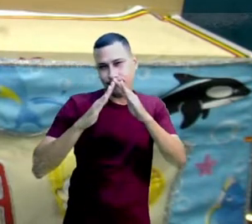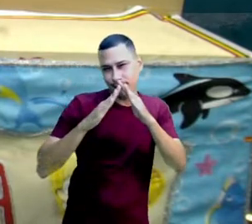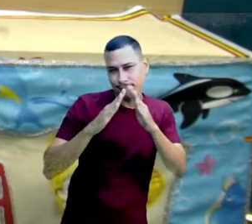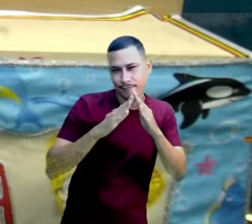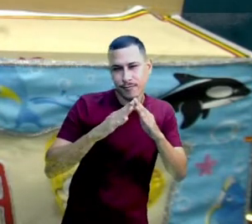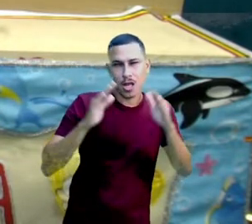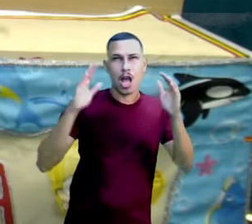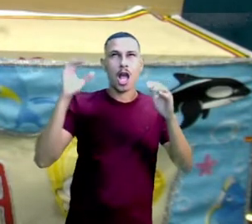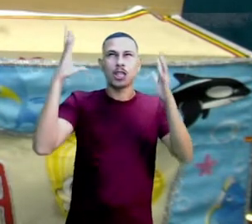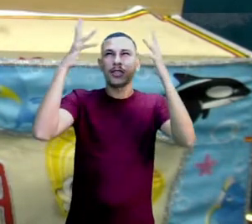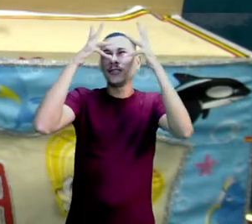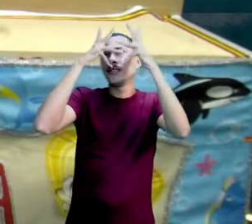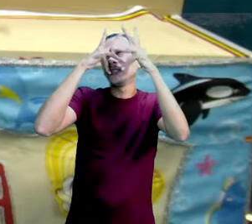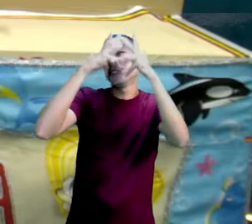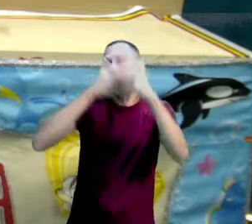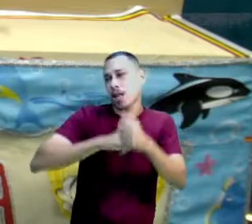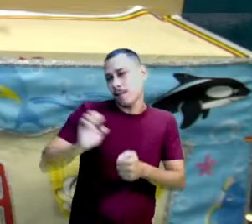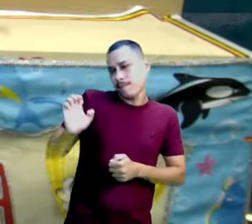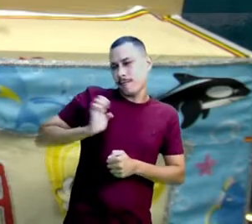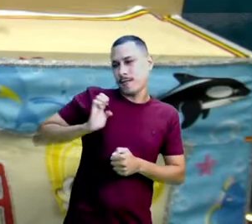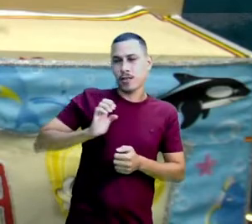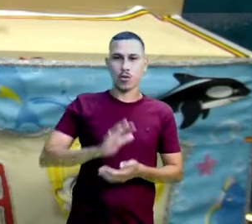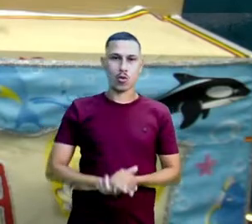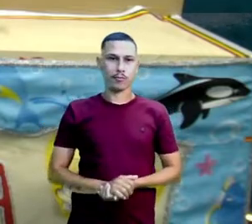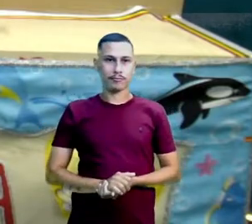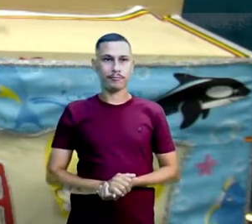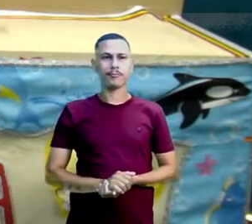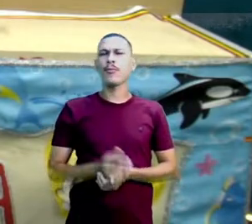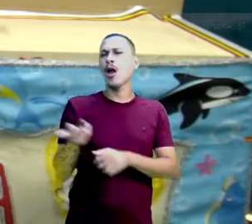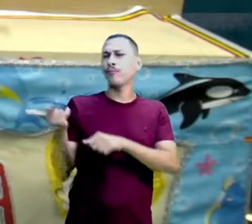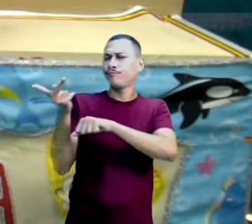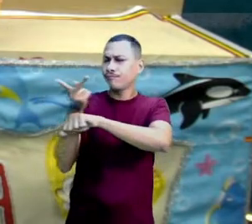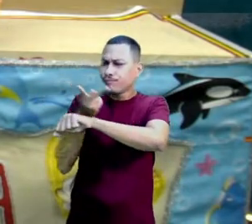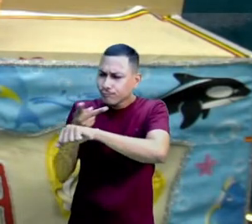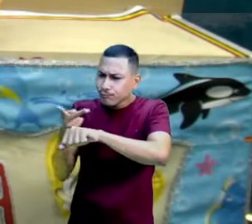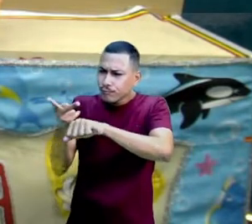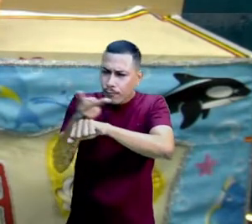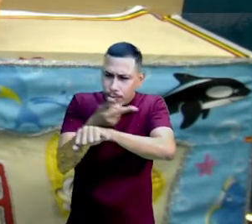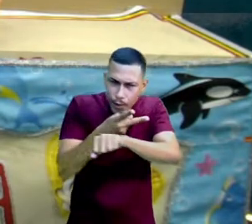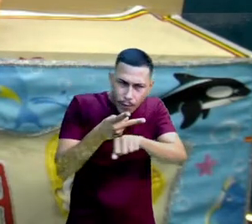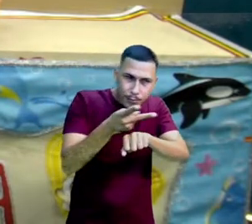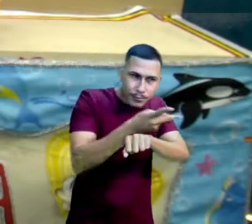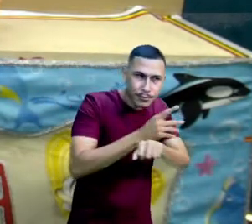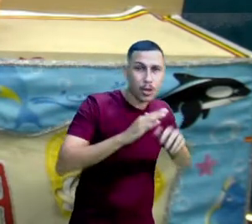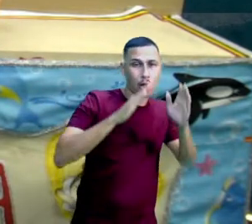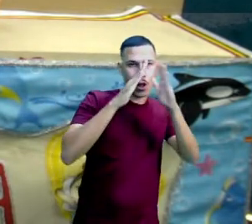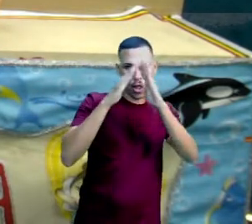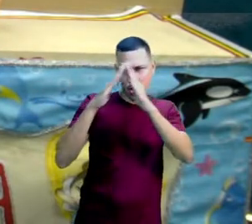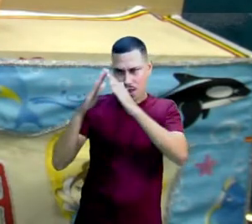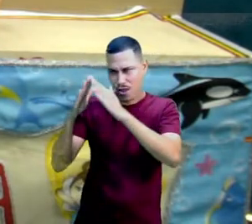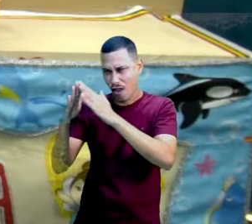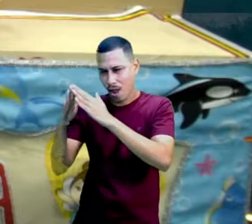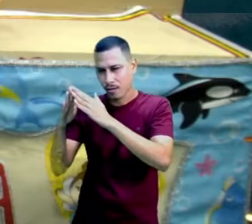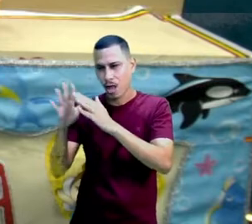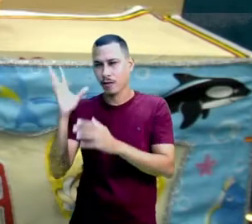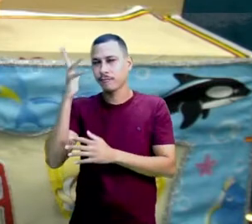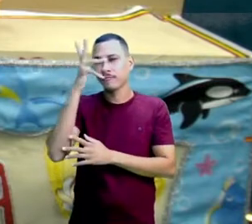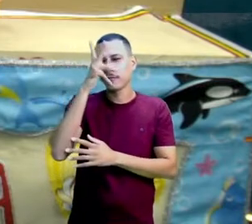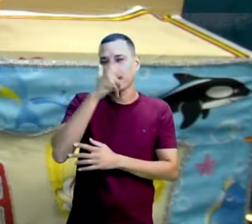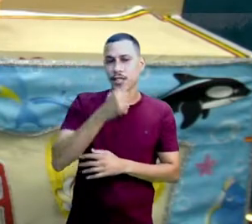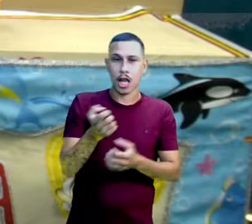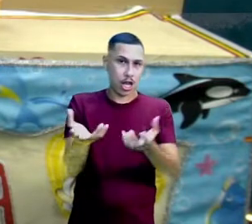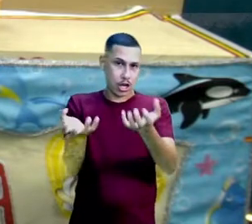Gente, aí ele resolveu ir procurar essa mansão muito bonita. Muito bonita. Ele queria